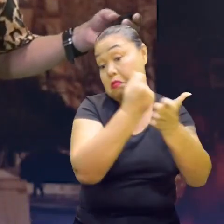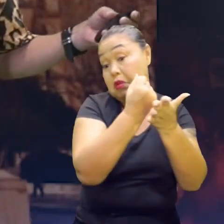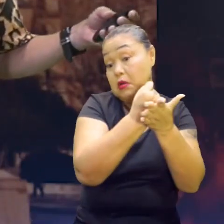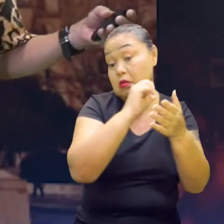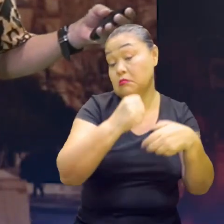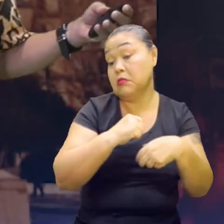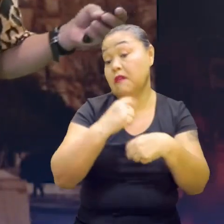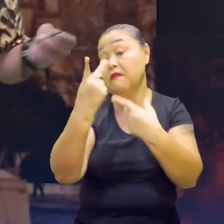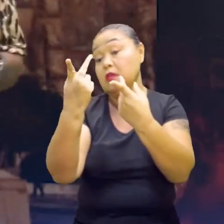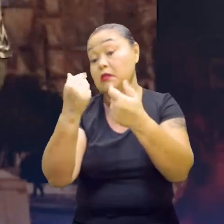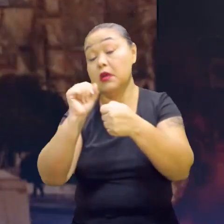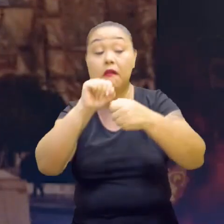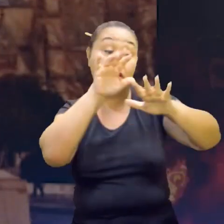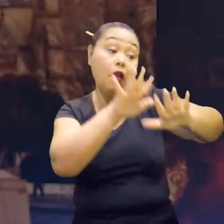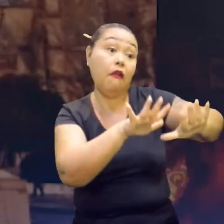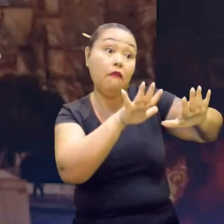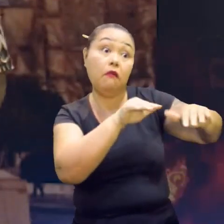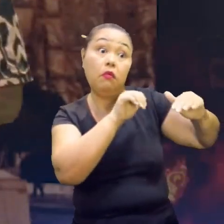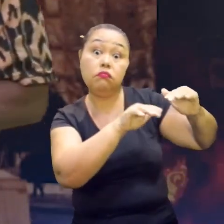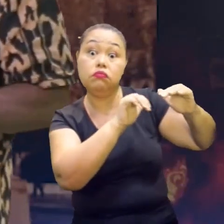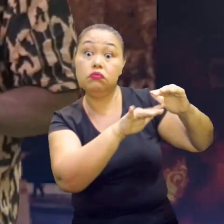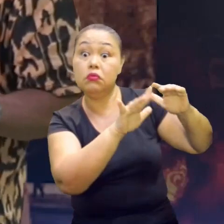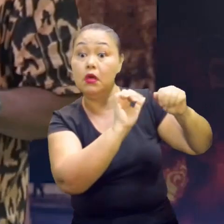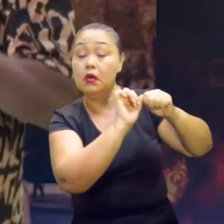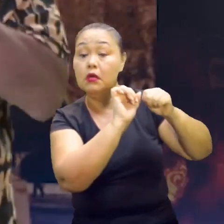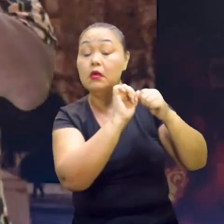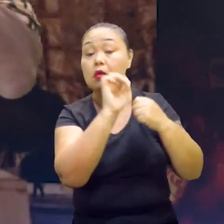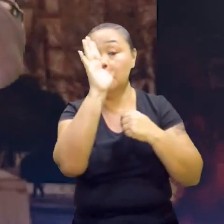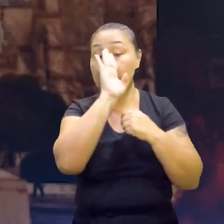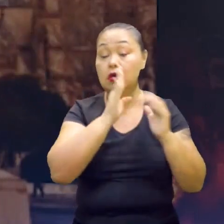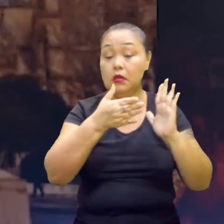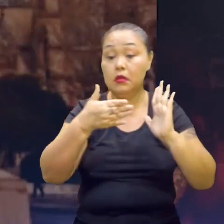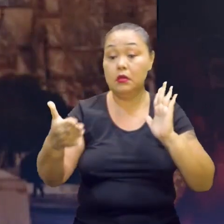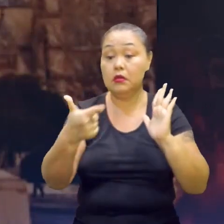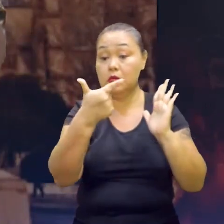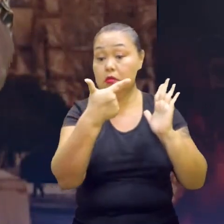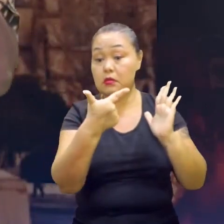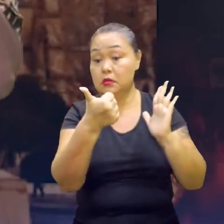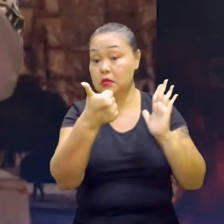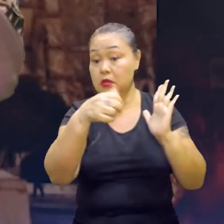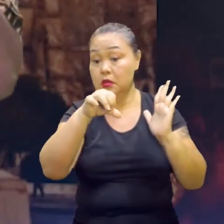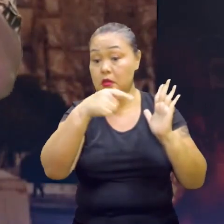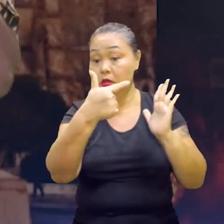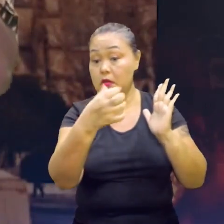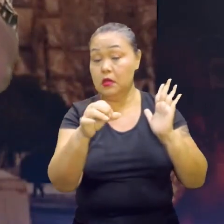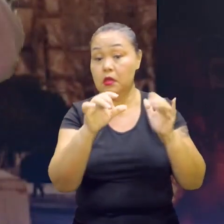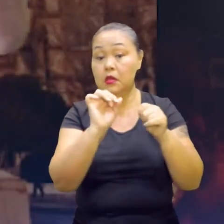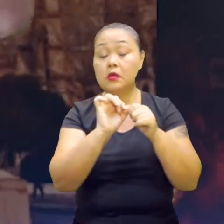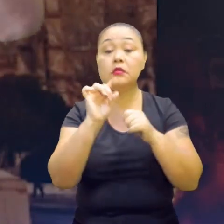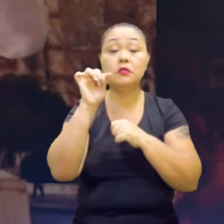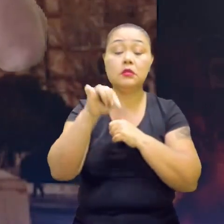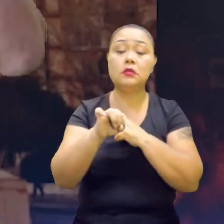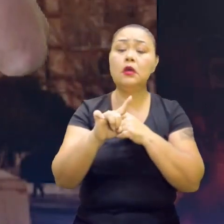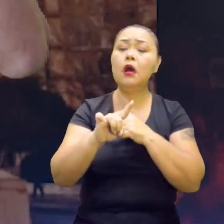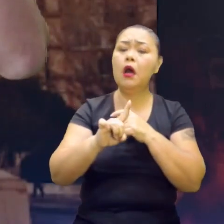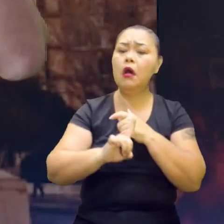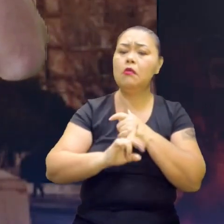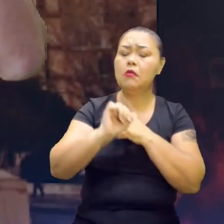estagnado. O Brasil, por exemplo, nesse período de 29, teve uma superprodução de safra de